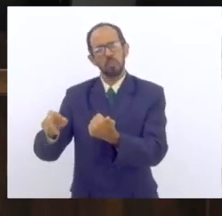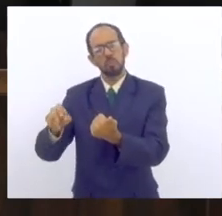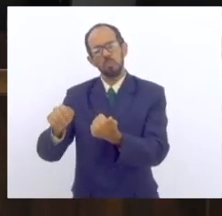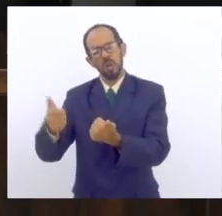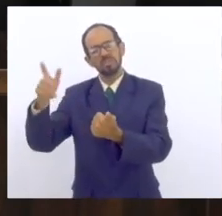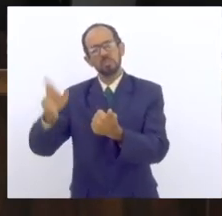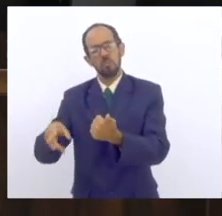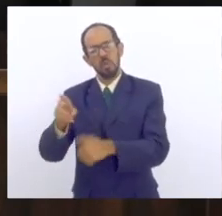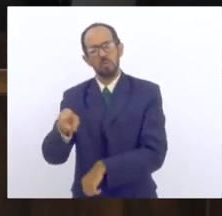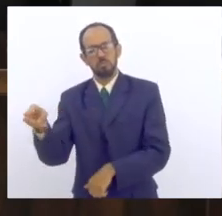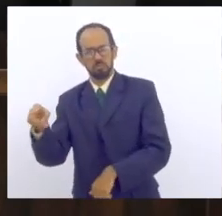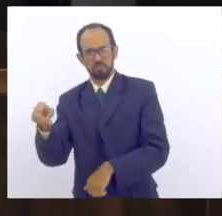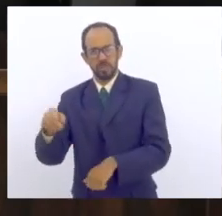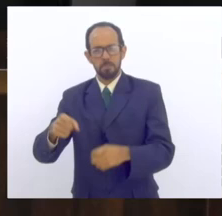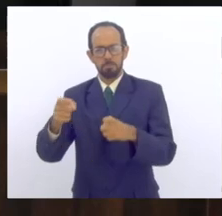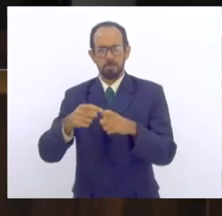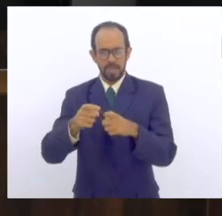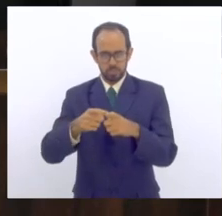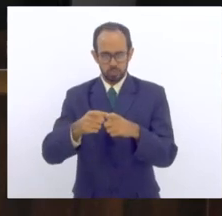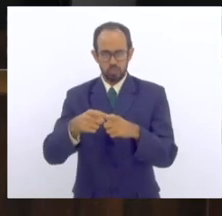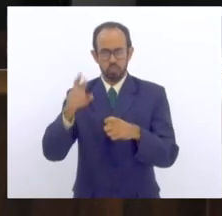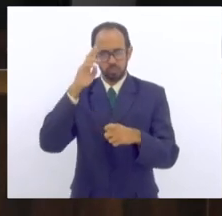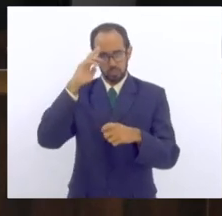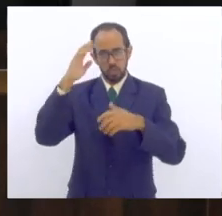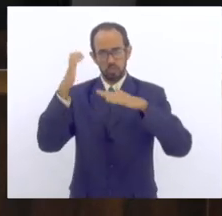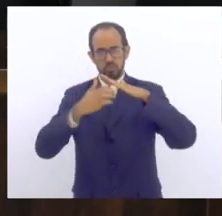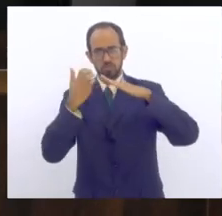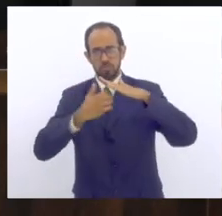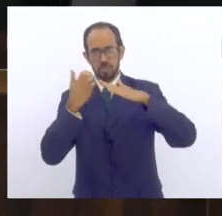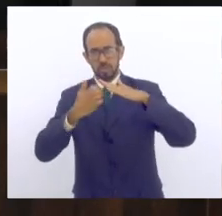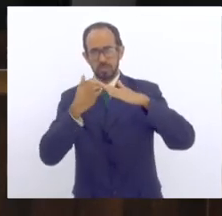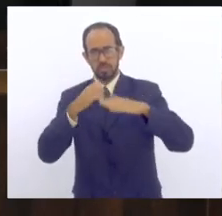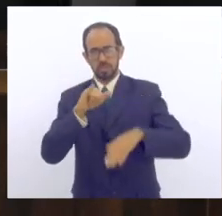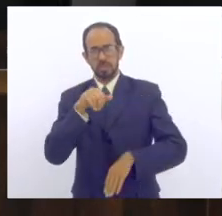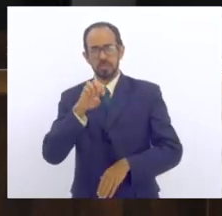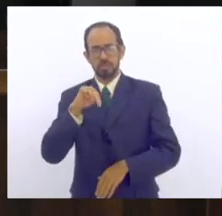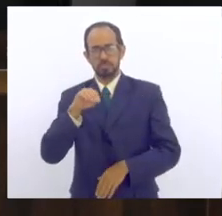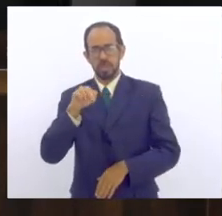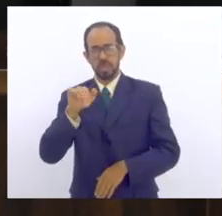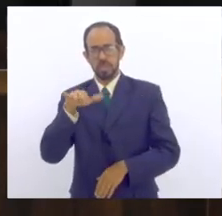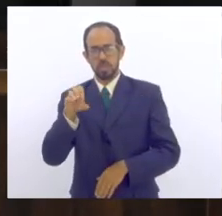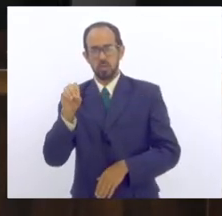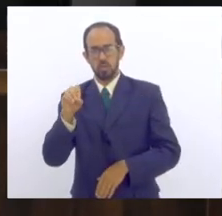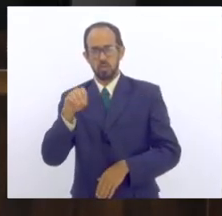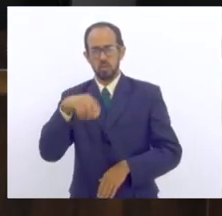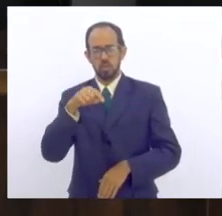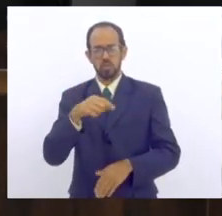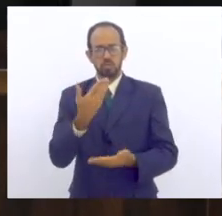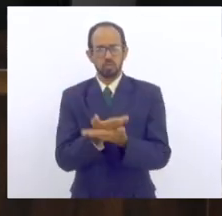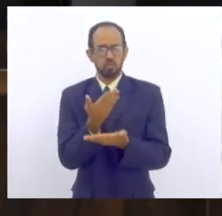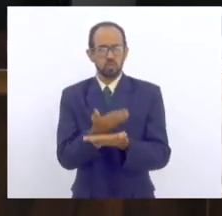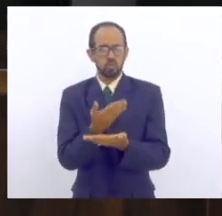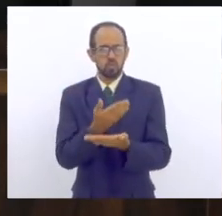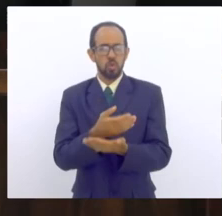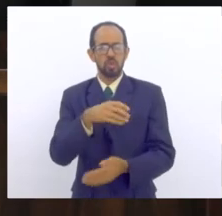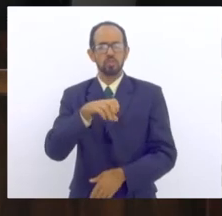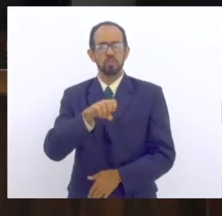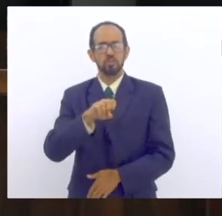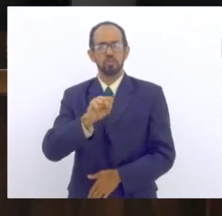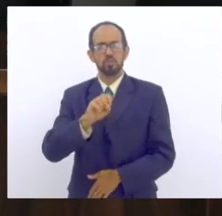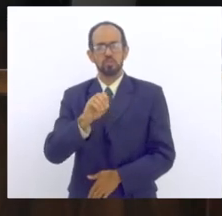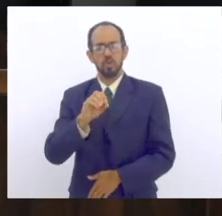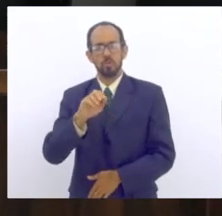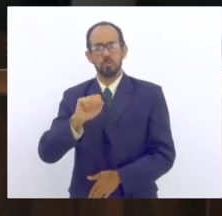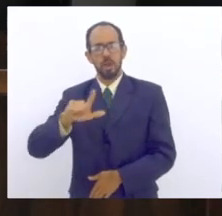médico e empresário de menino Arruda estudou no ginásio sobre o Colégio Castelo